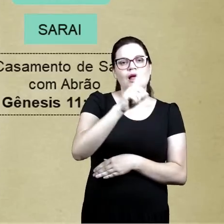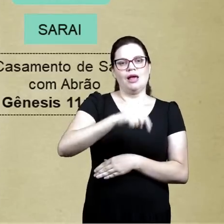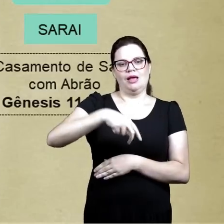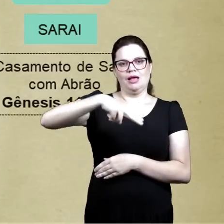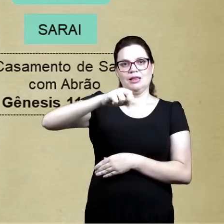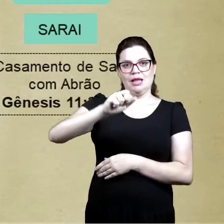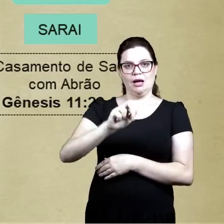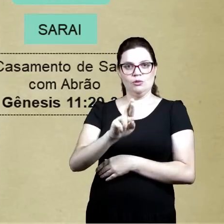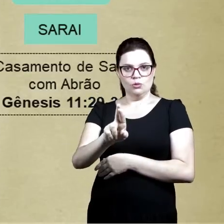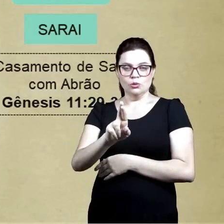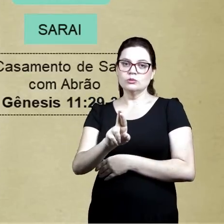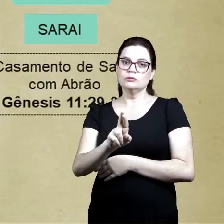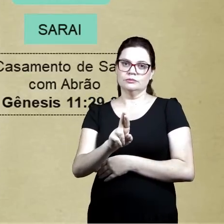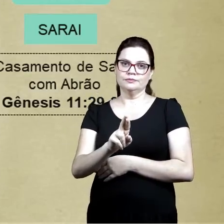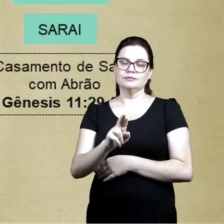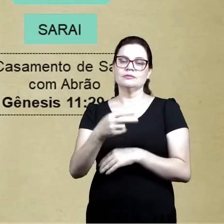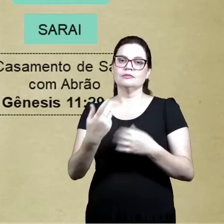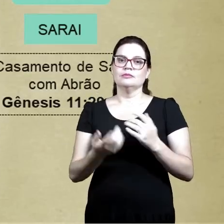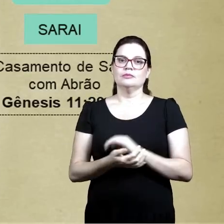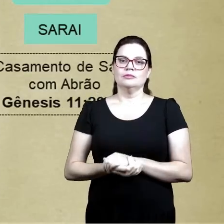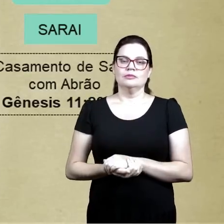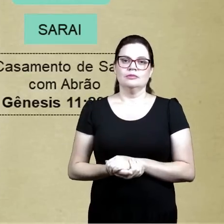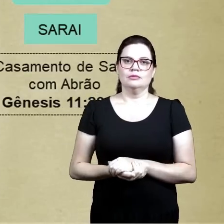Arã, que